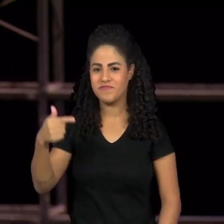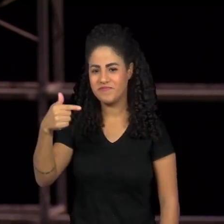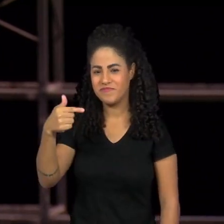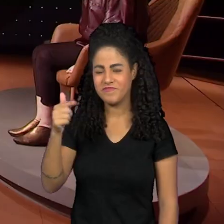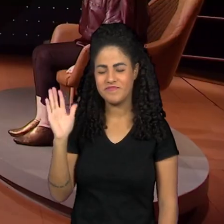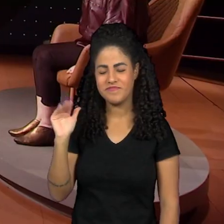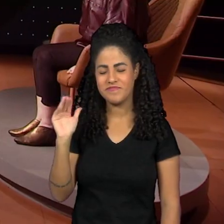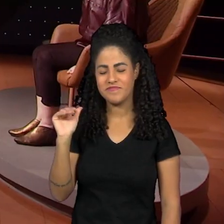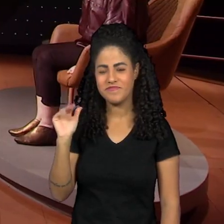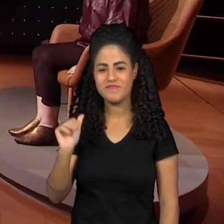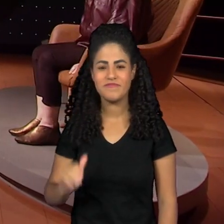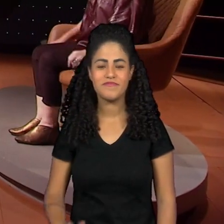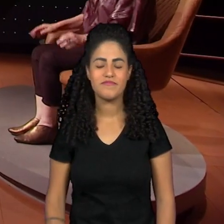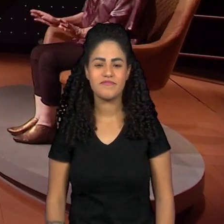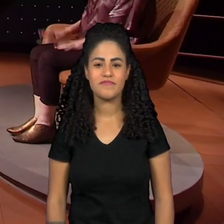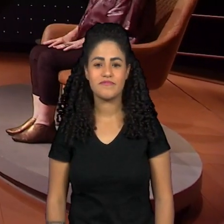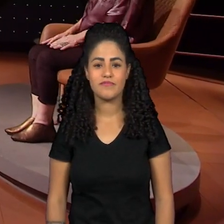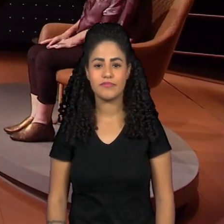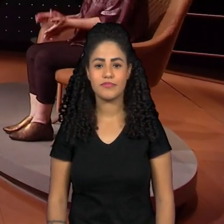lá.